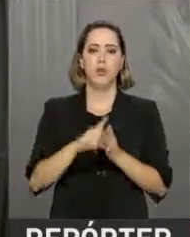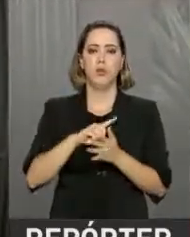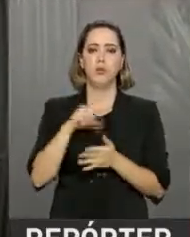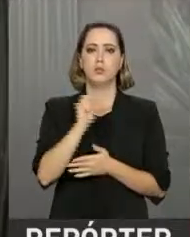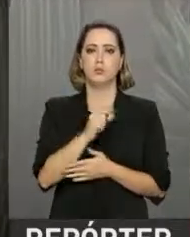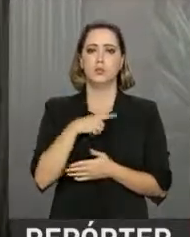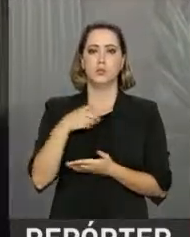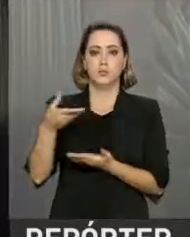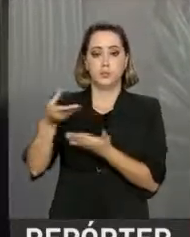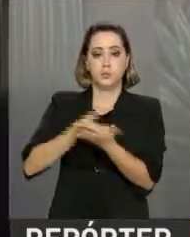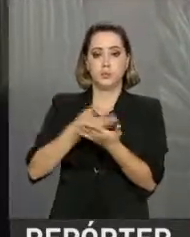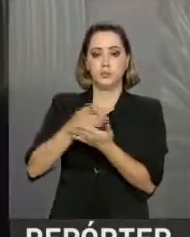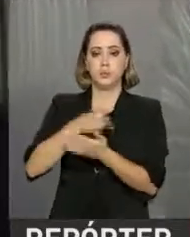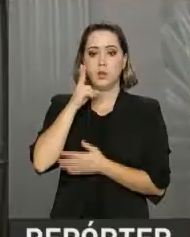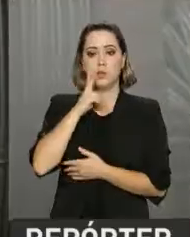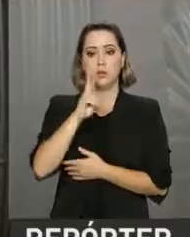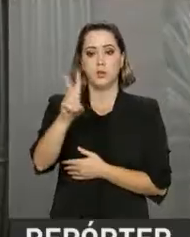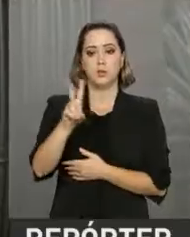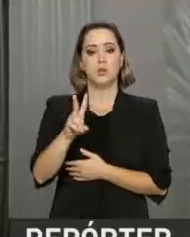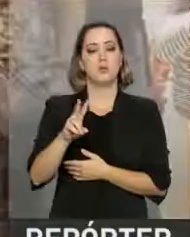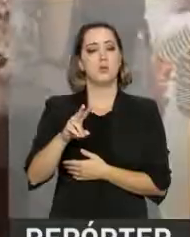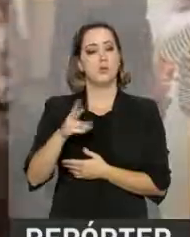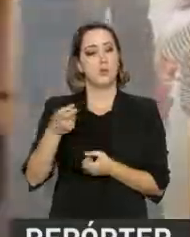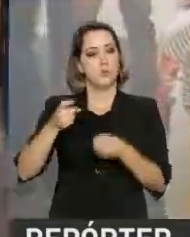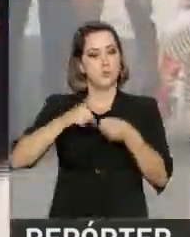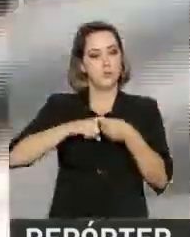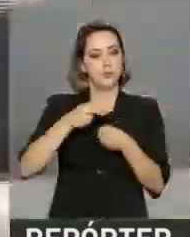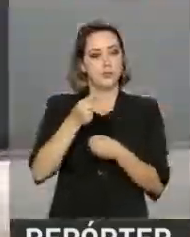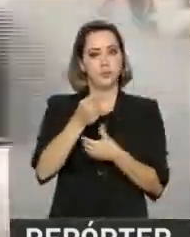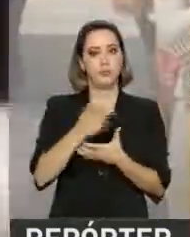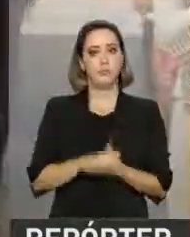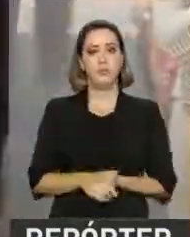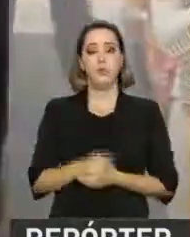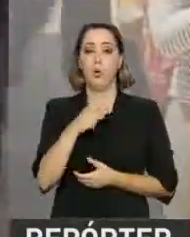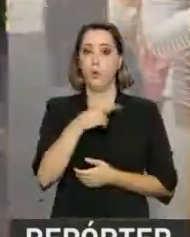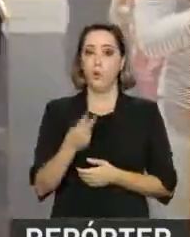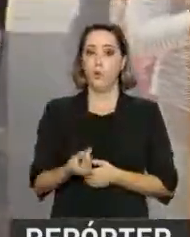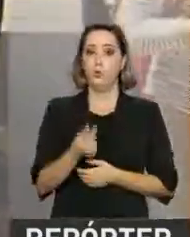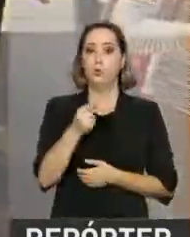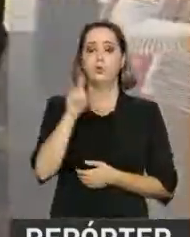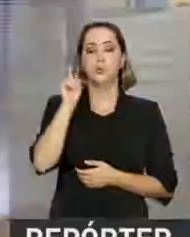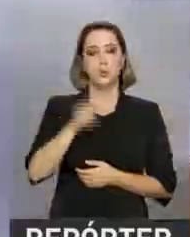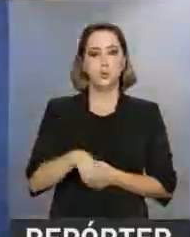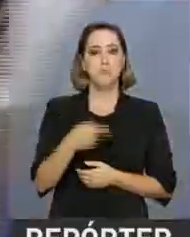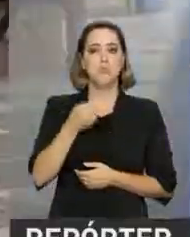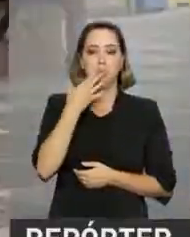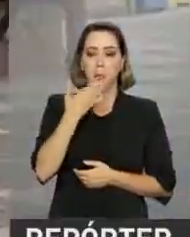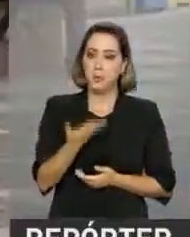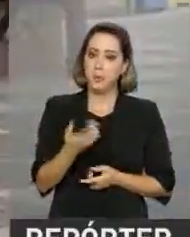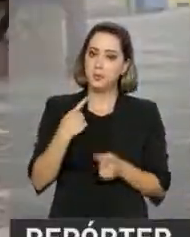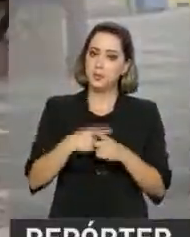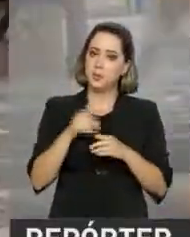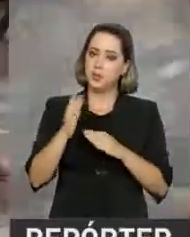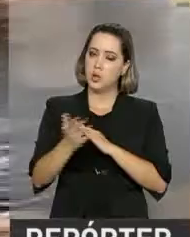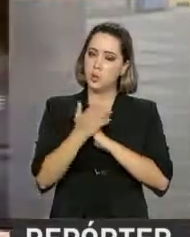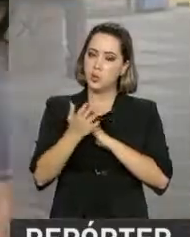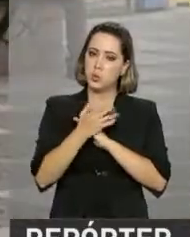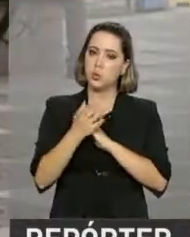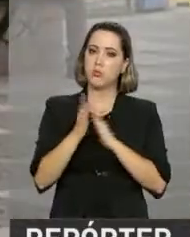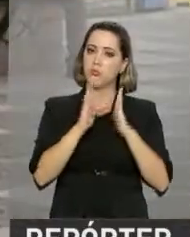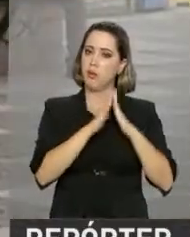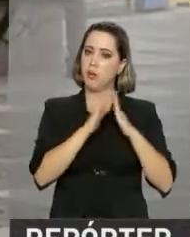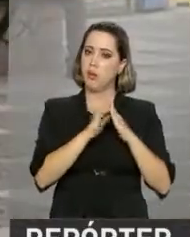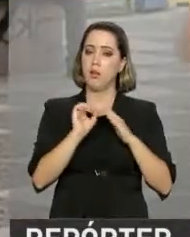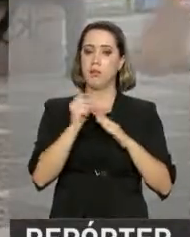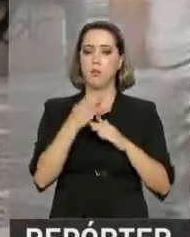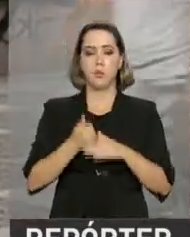eu recebi. Está de olho na restituição, então? Com certeza. O dinheiro da restituição do imposto de renda é bem-vindo para ajudar nas contas de casa ou